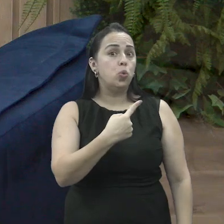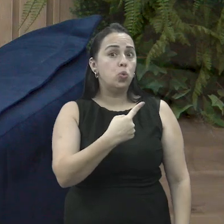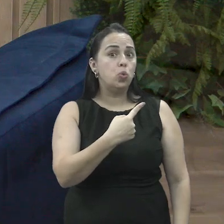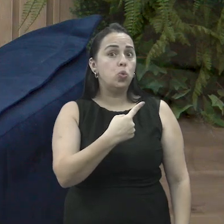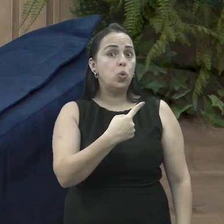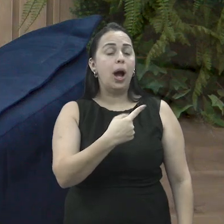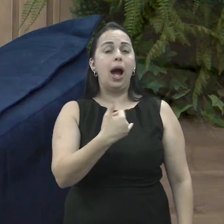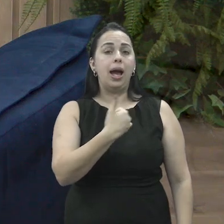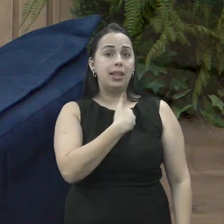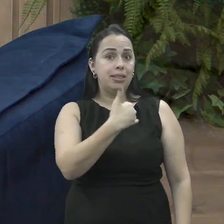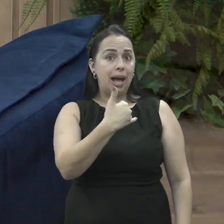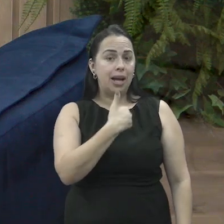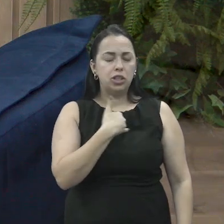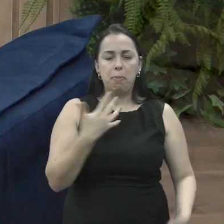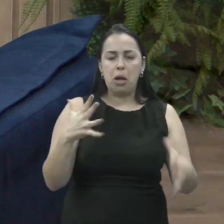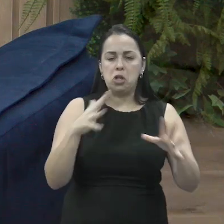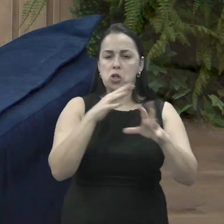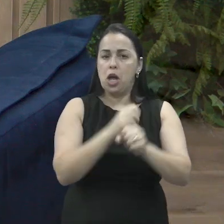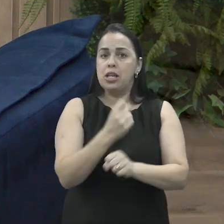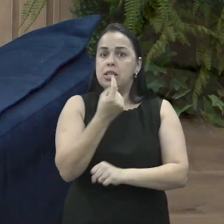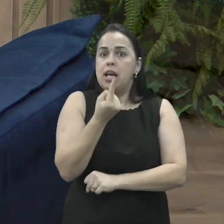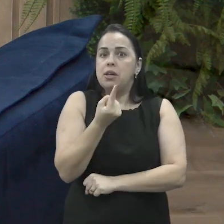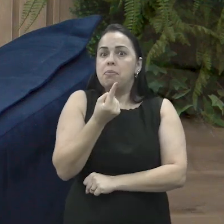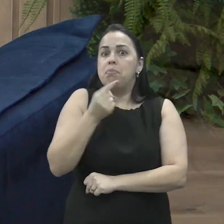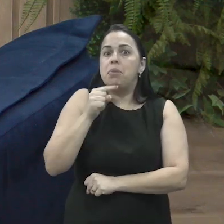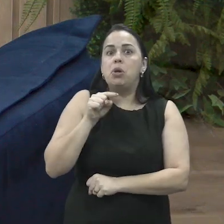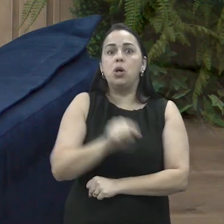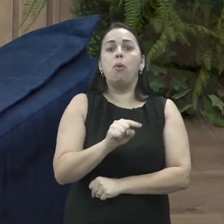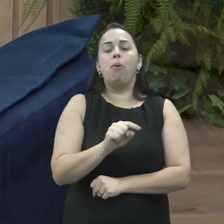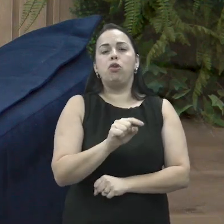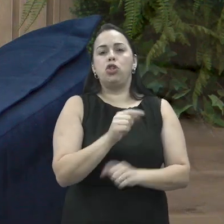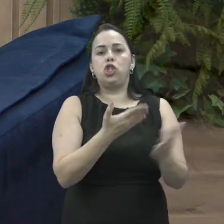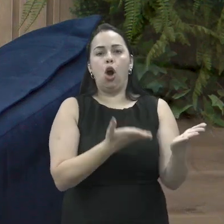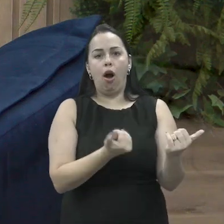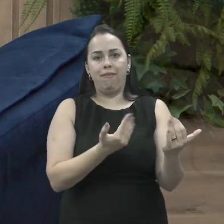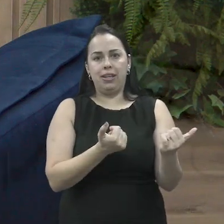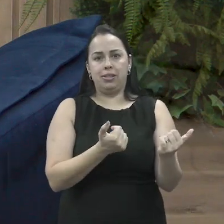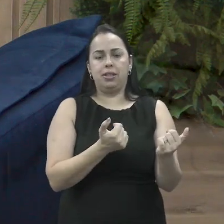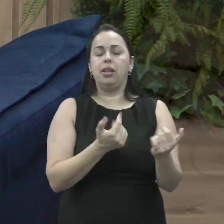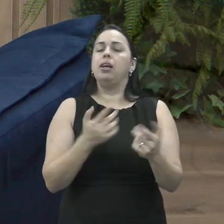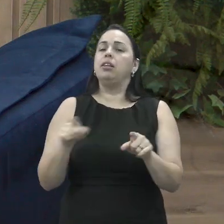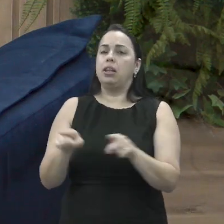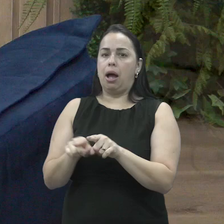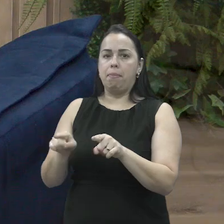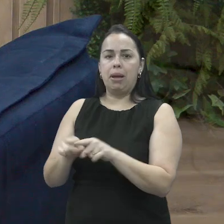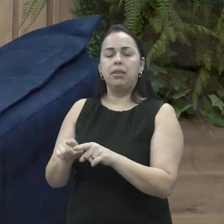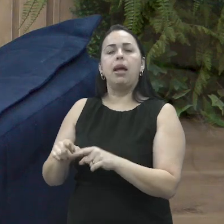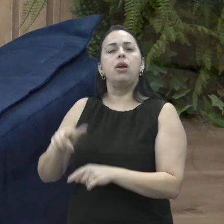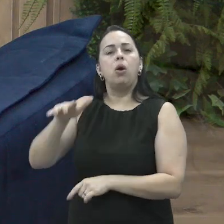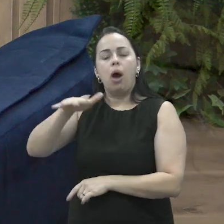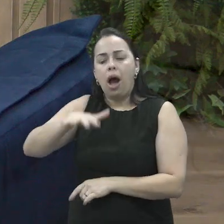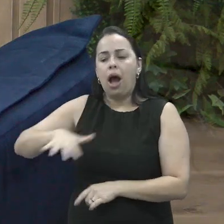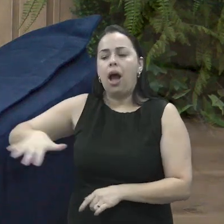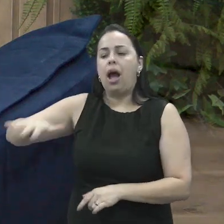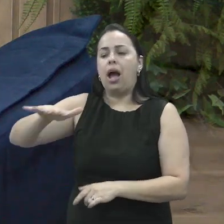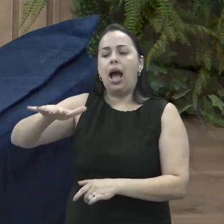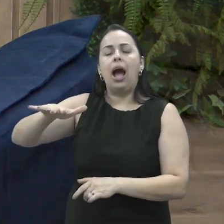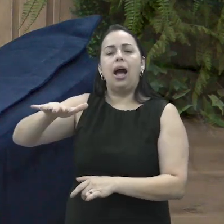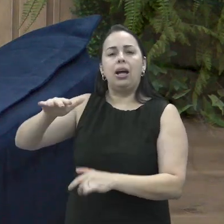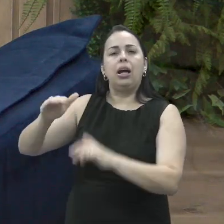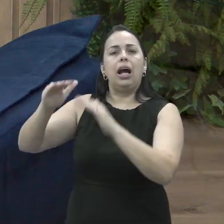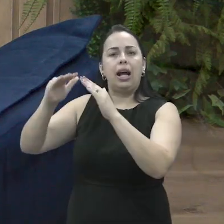que tem mais de 1.600 jovens, né? Nós temos estruturas como o Teatrão, que hoje é a casa do Atleta